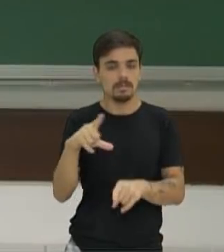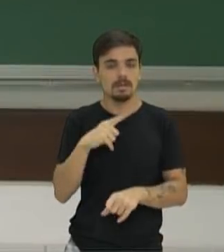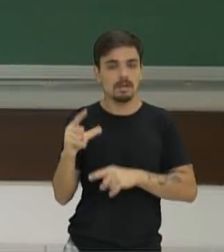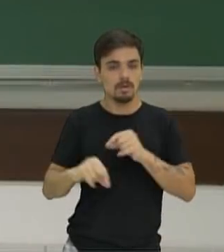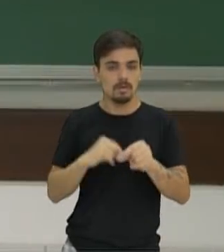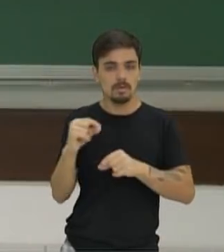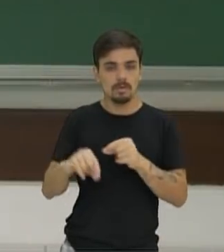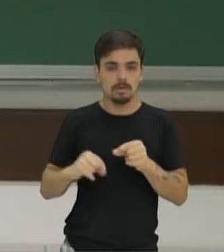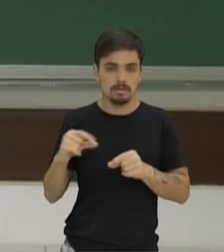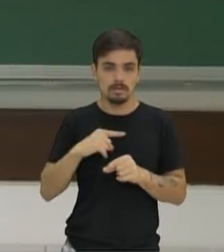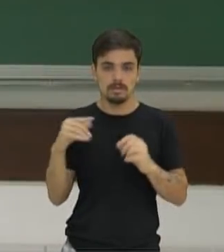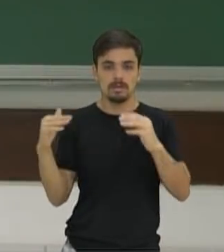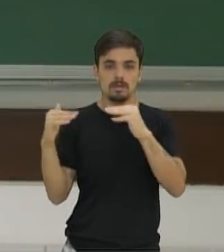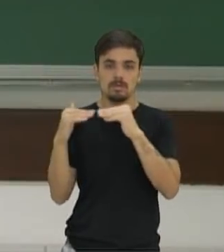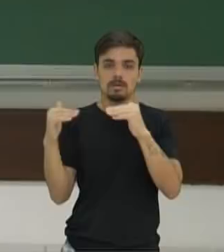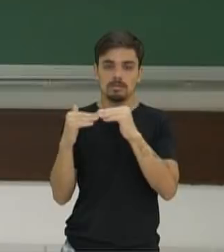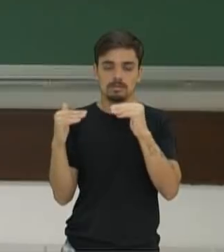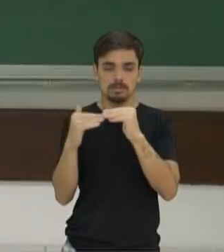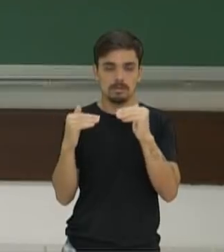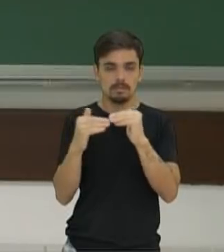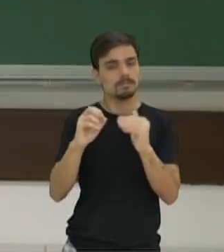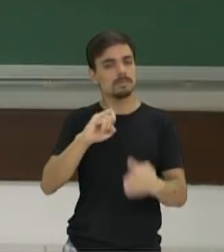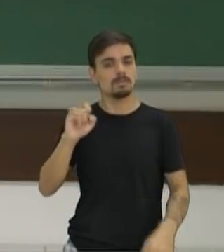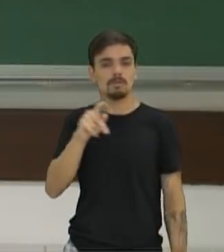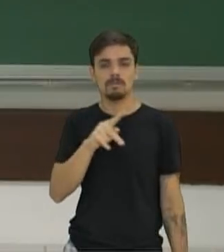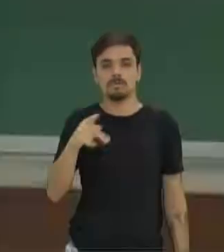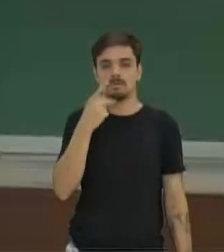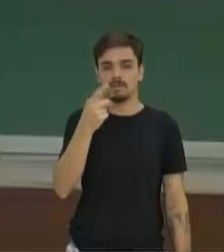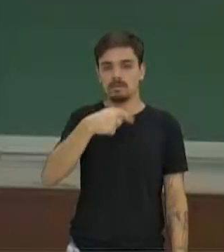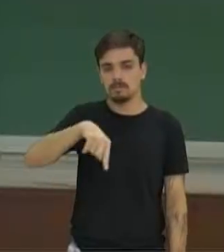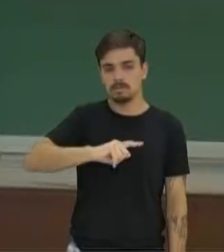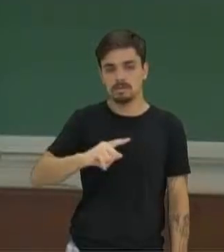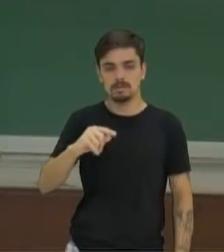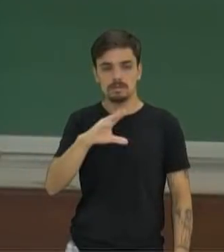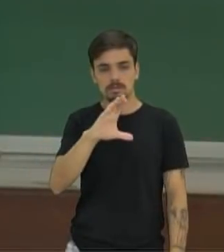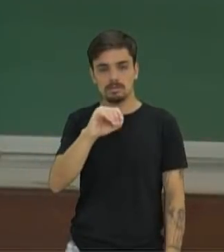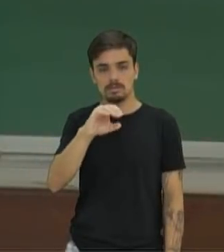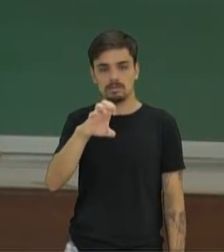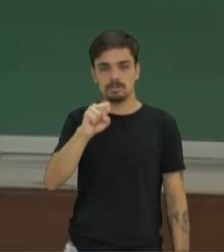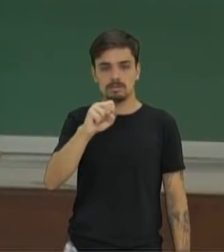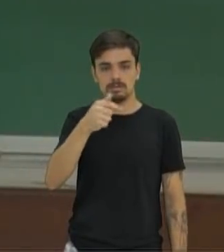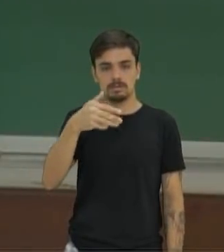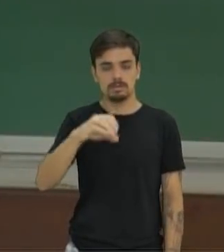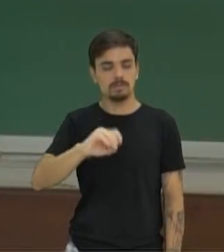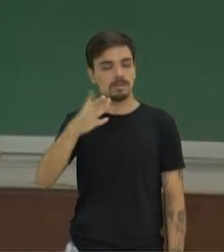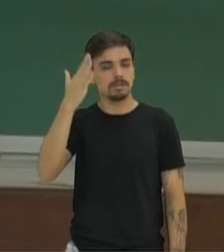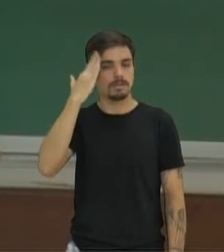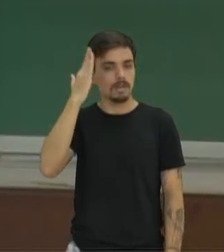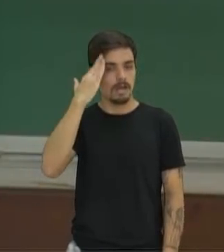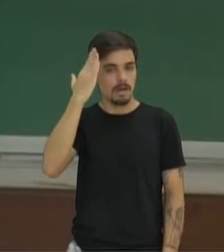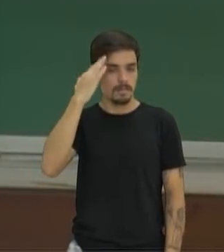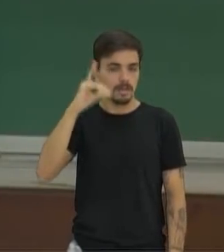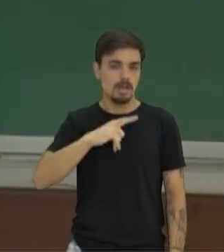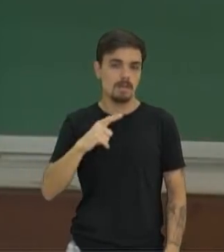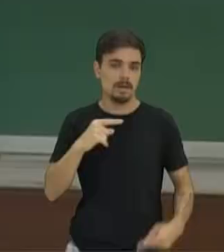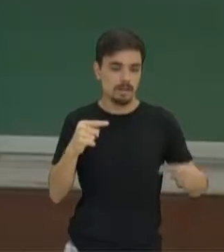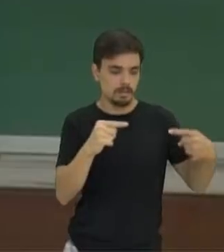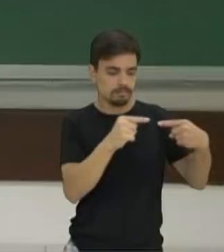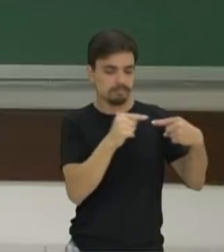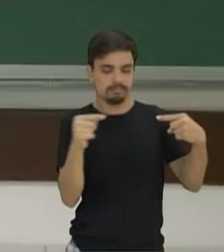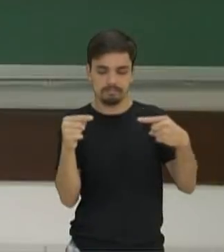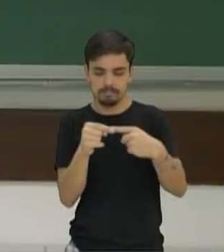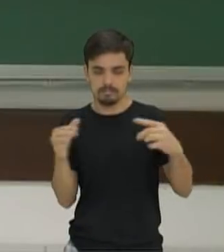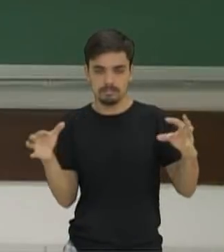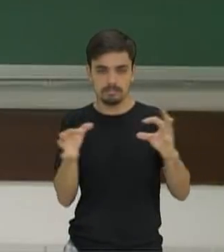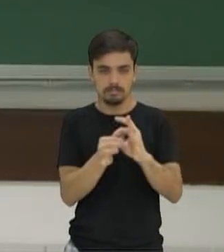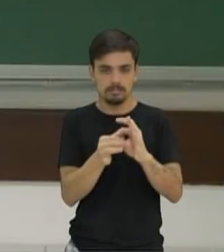dar uma coesão. Então, quando o professor falar para você coesão do texto, você já sabe que é para ter ligação